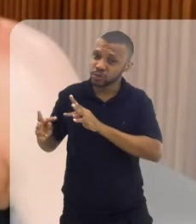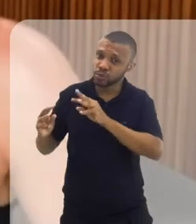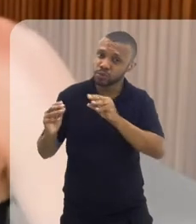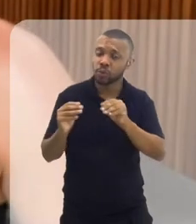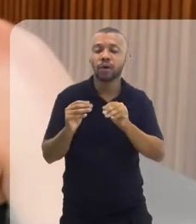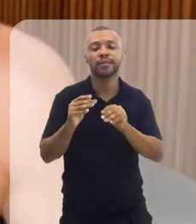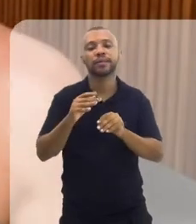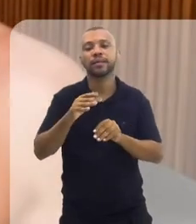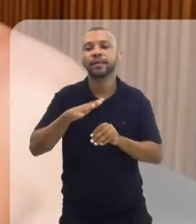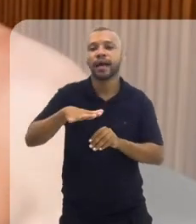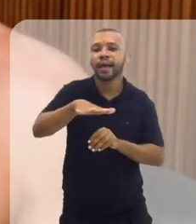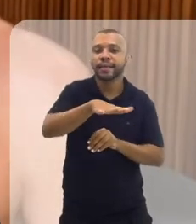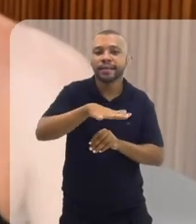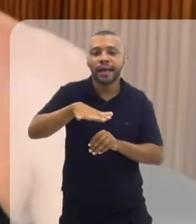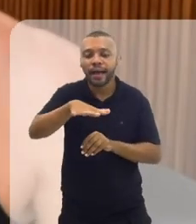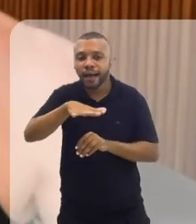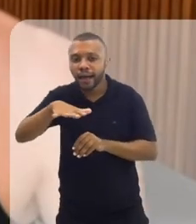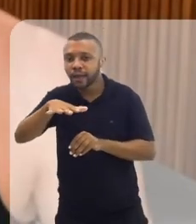né?